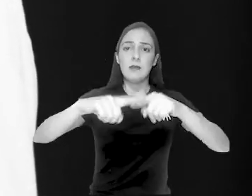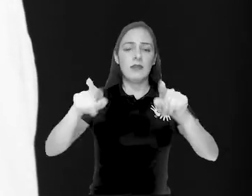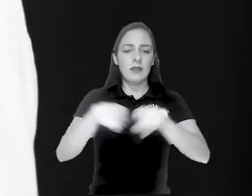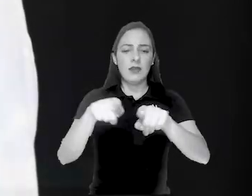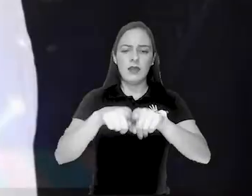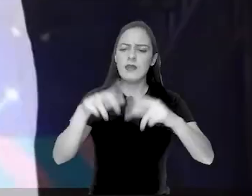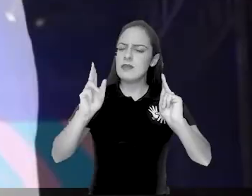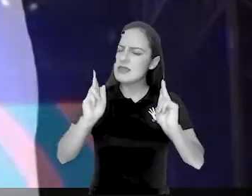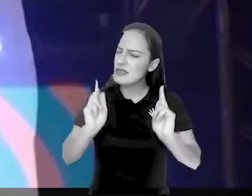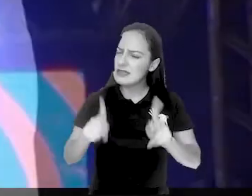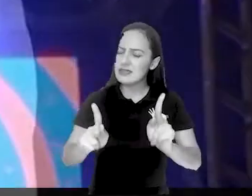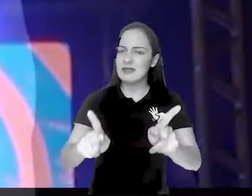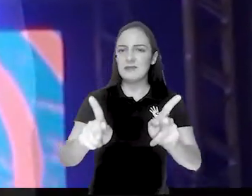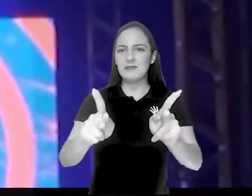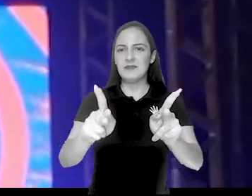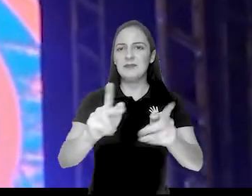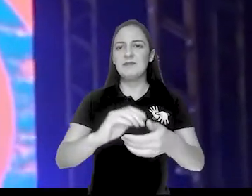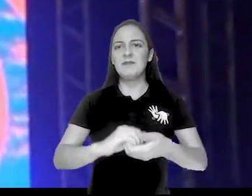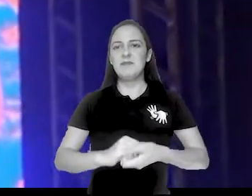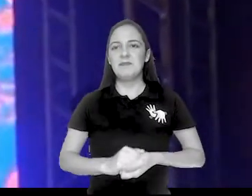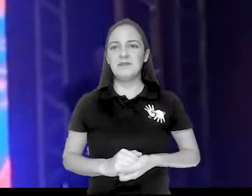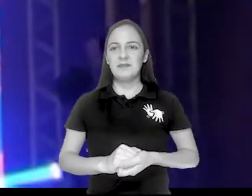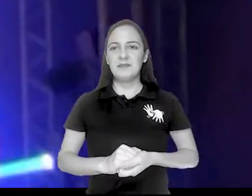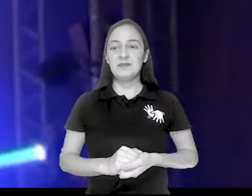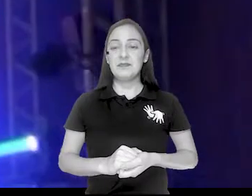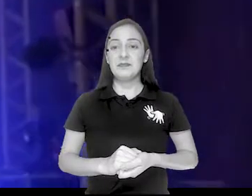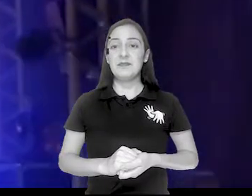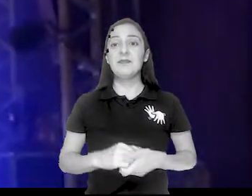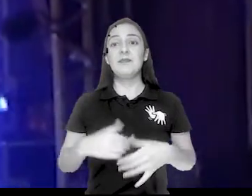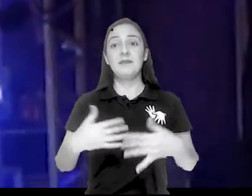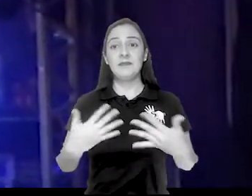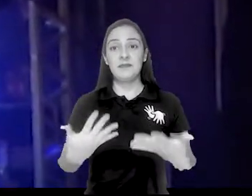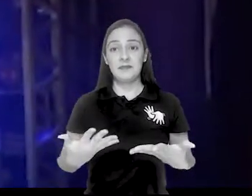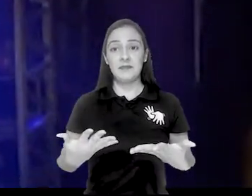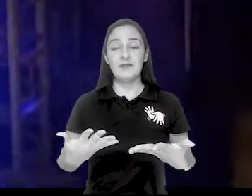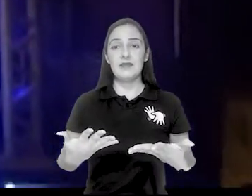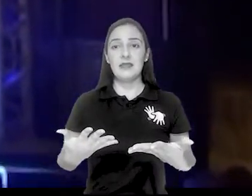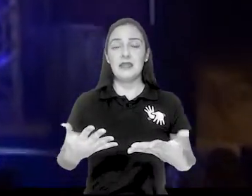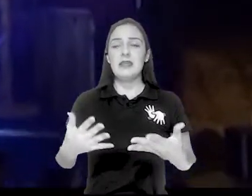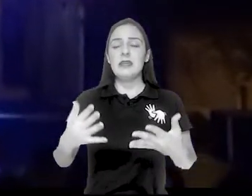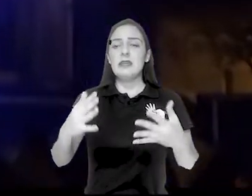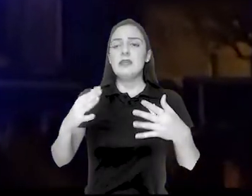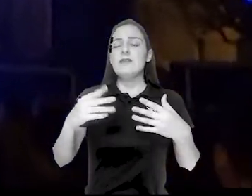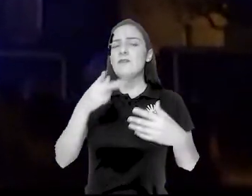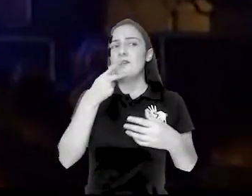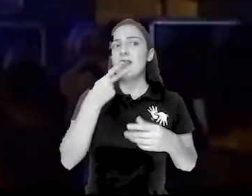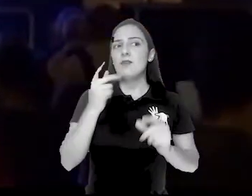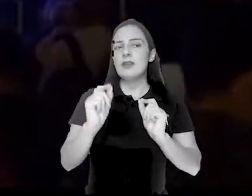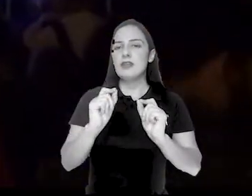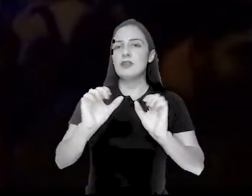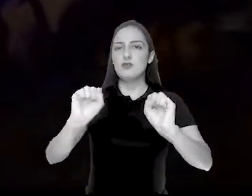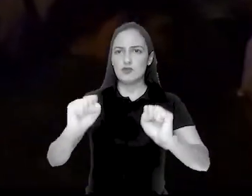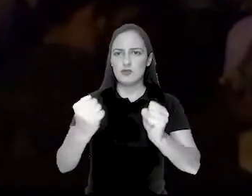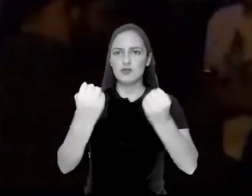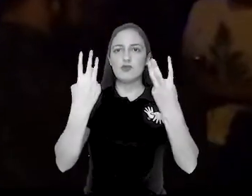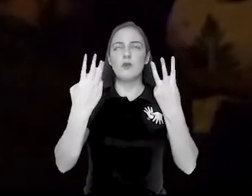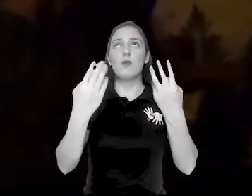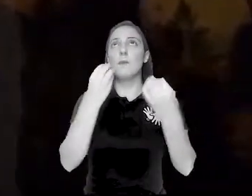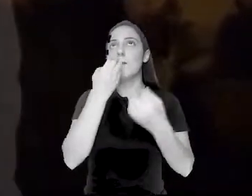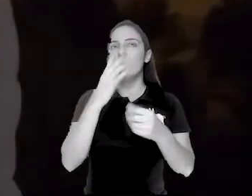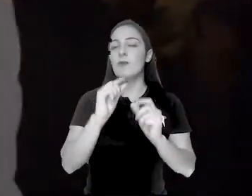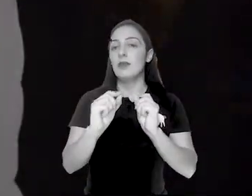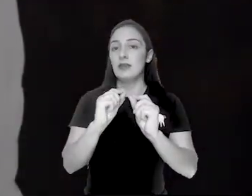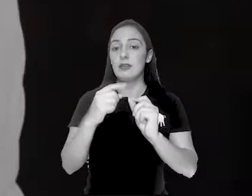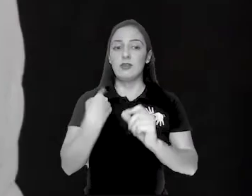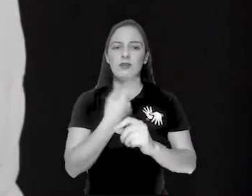o festival, né? Quanto aos shows, graças a Deus nós fizemos